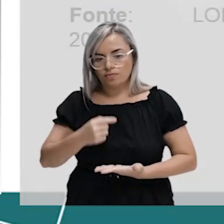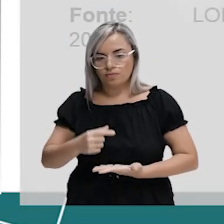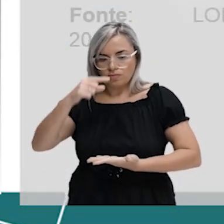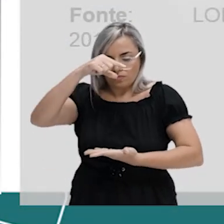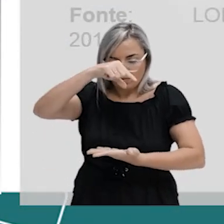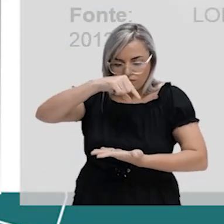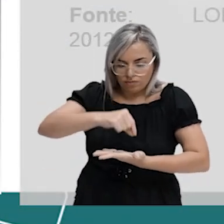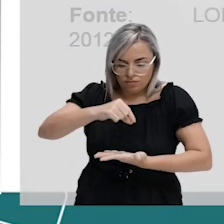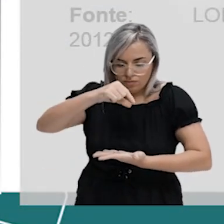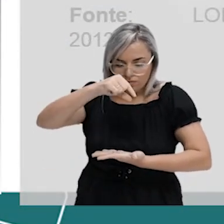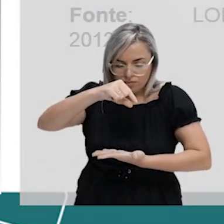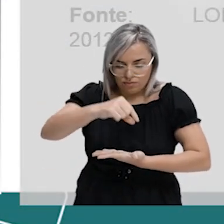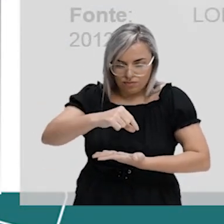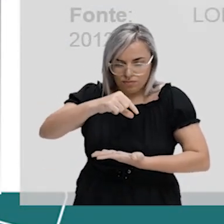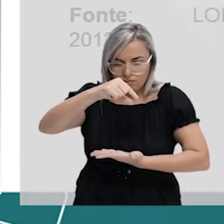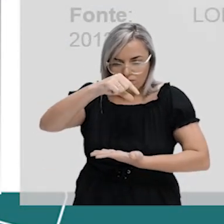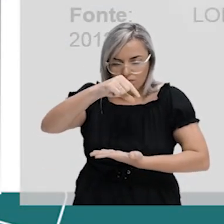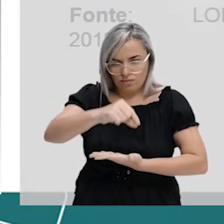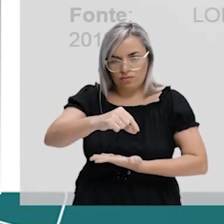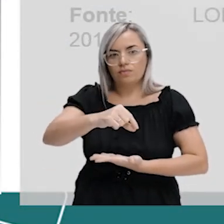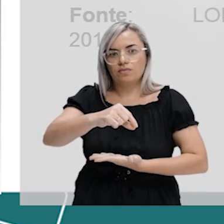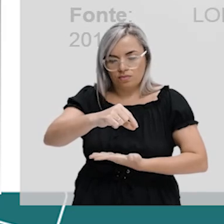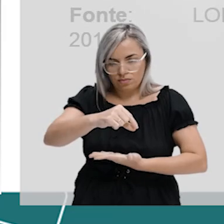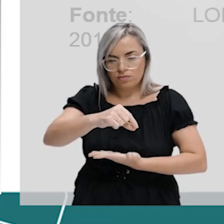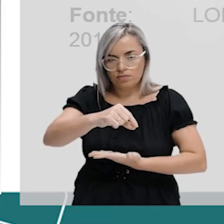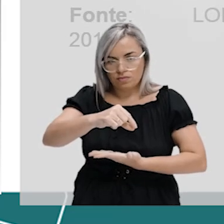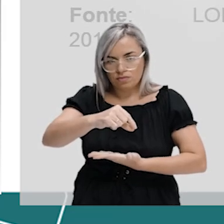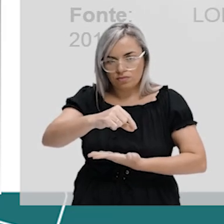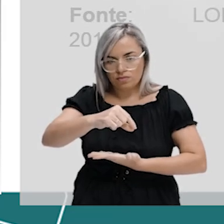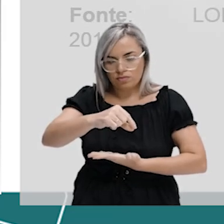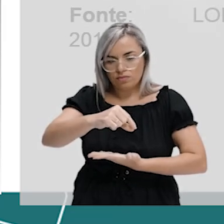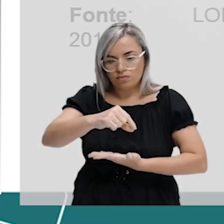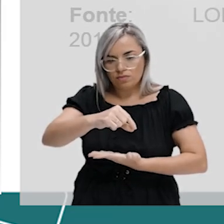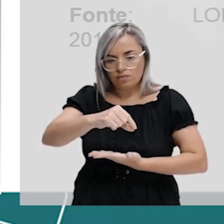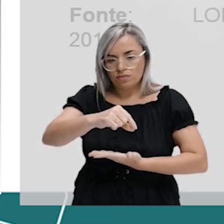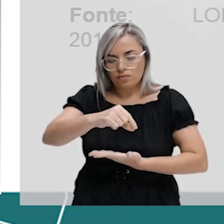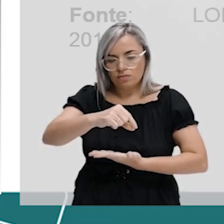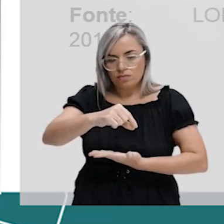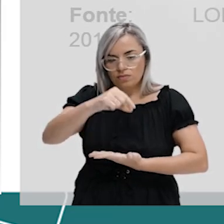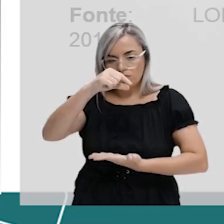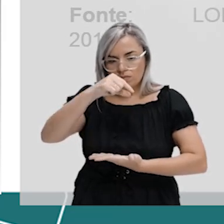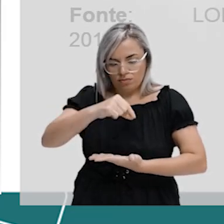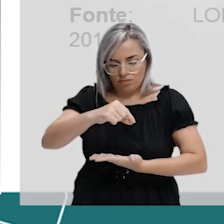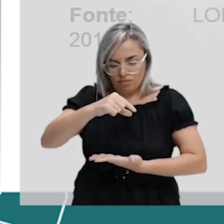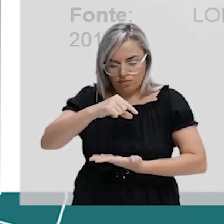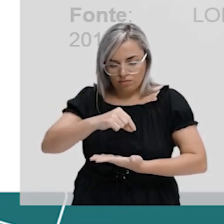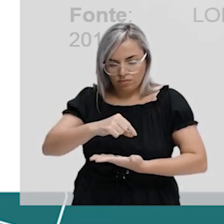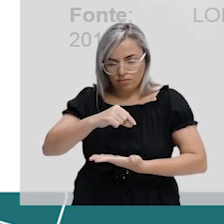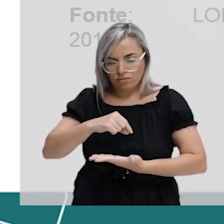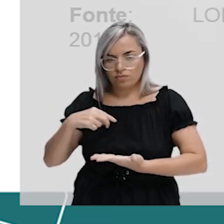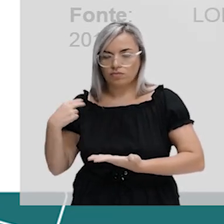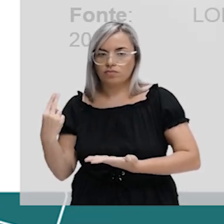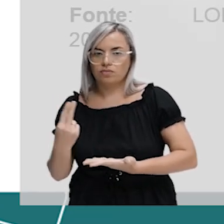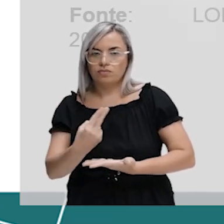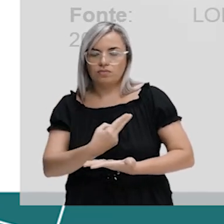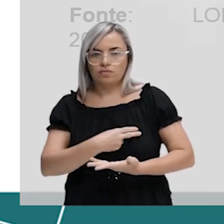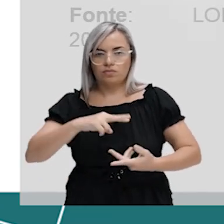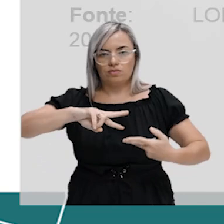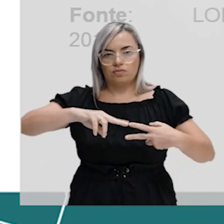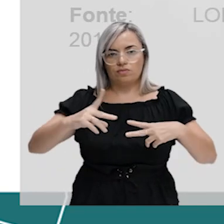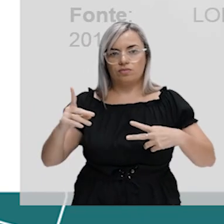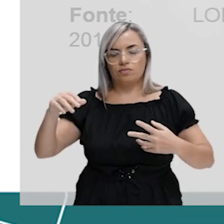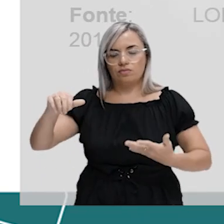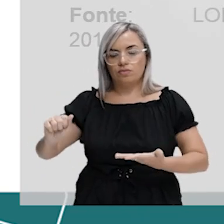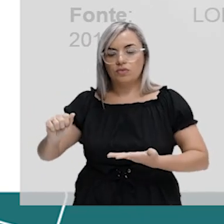seu respectivo orifício, tá? Bem, o meu DNA, o nosso DNA já está nesses